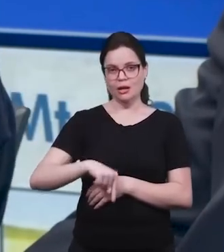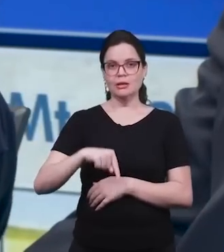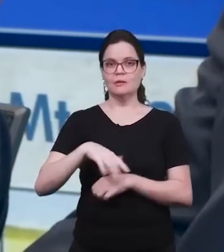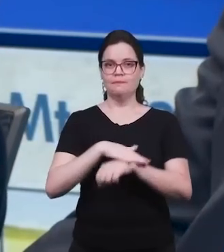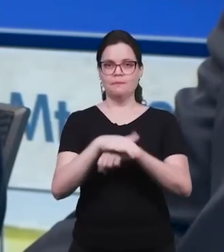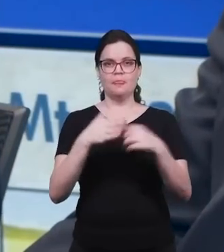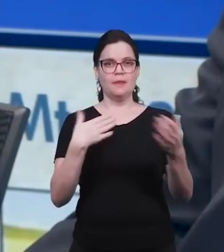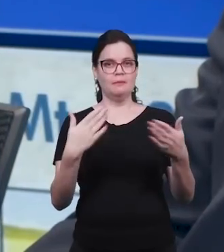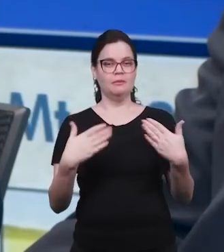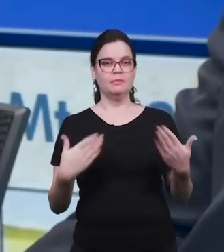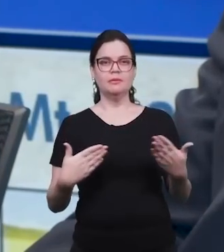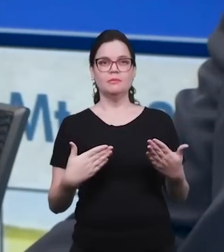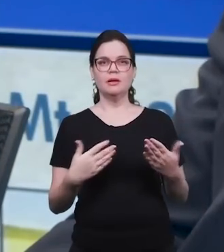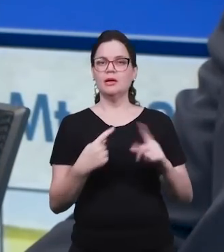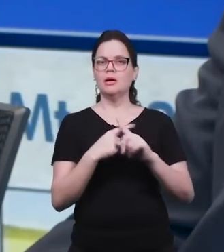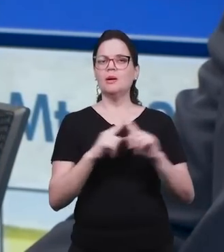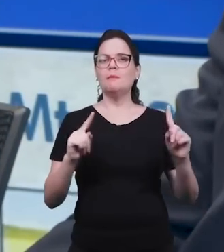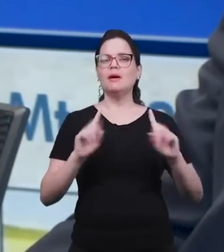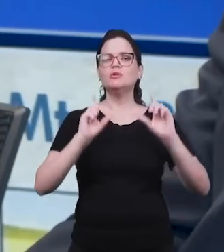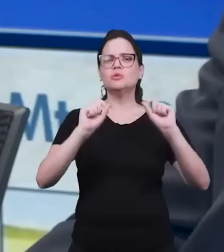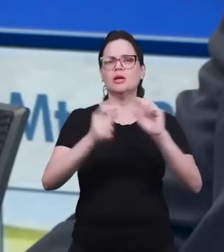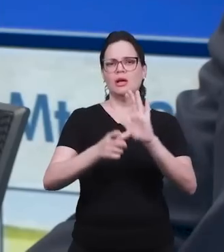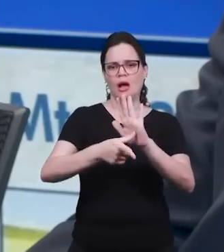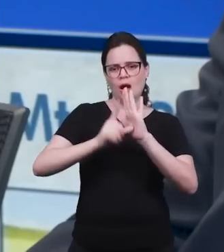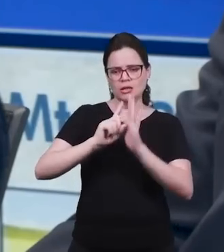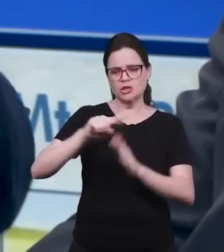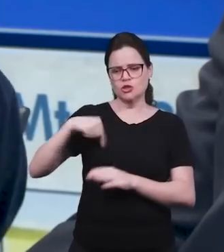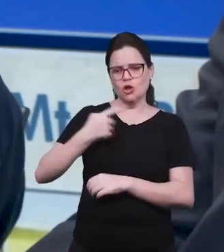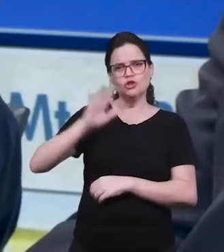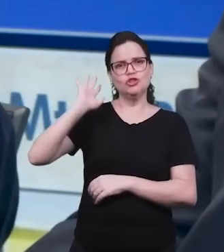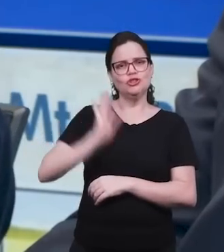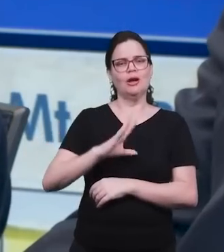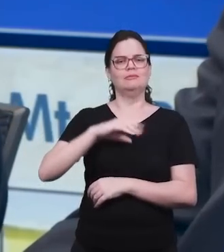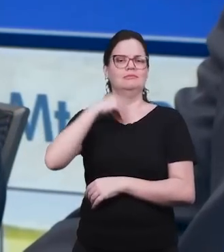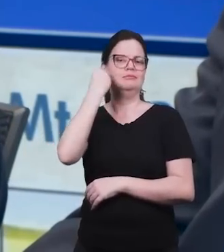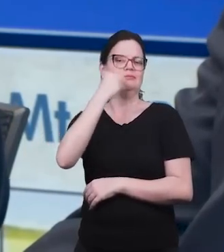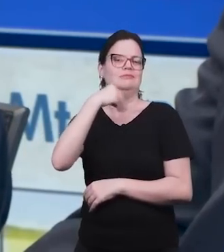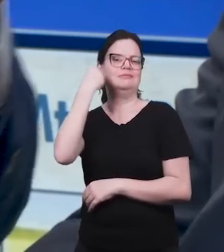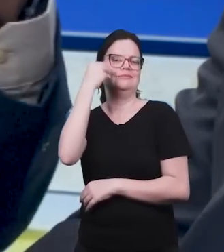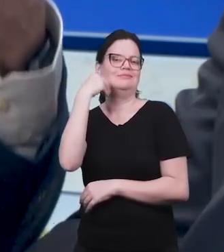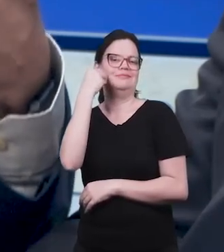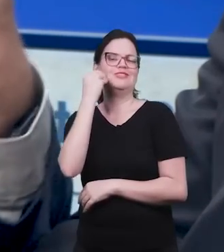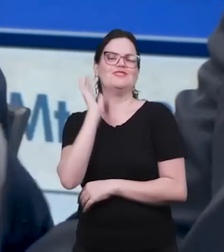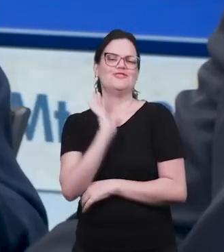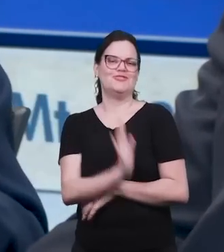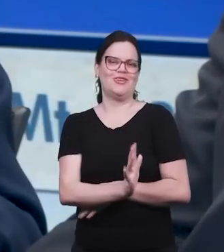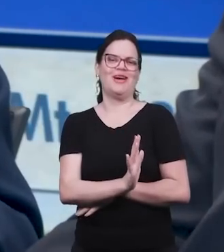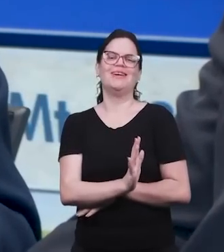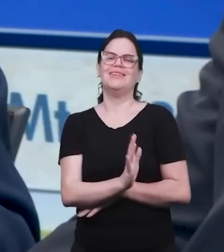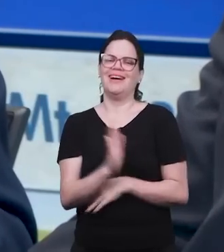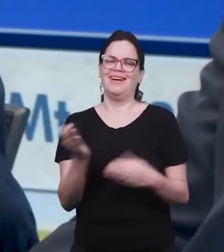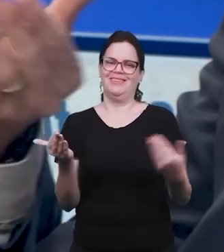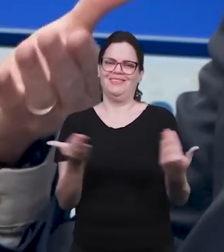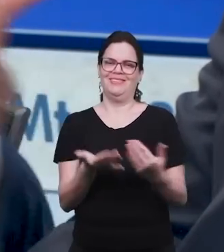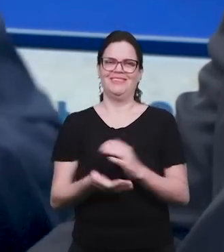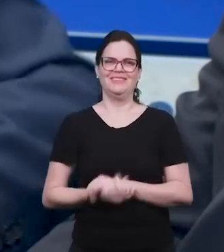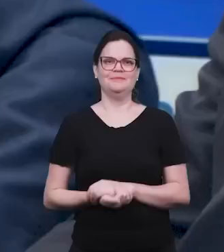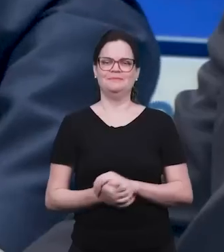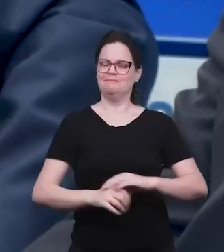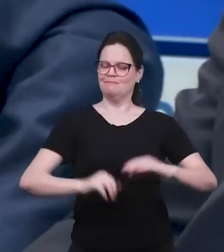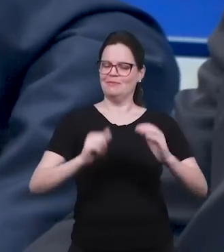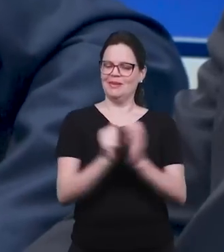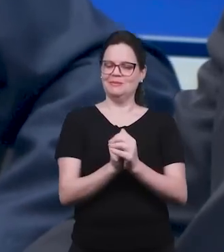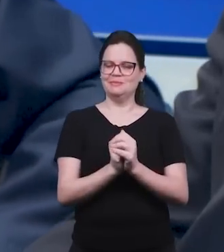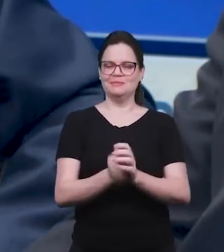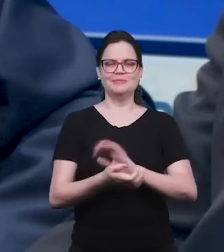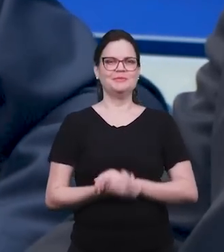aqui falando, pastor Gedeuti, daquilo que tem sido vivido, ou que nós temos experimentado nesta última